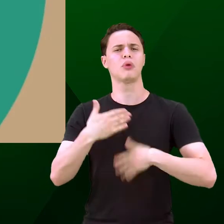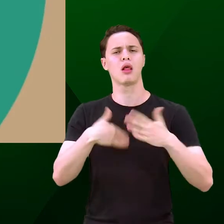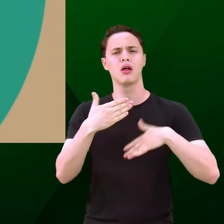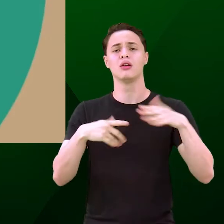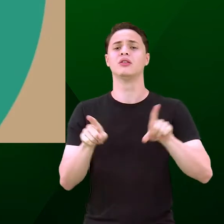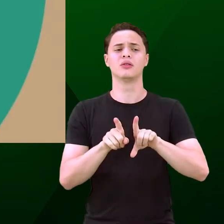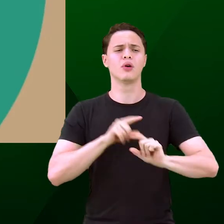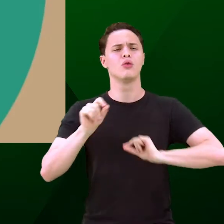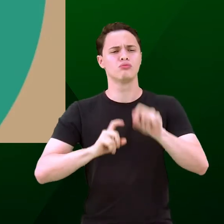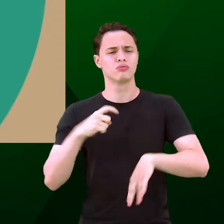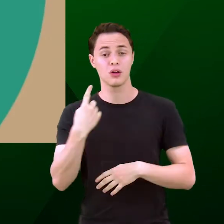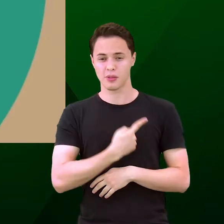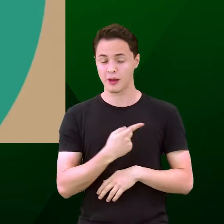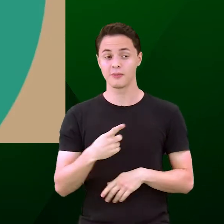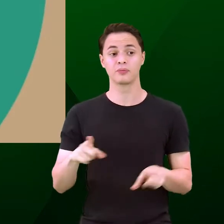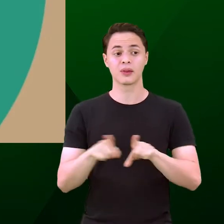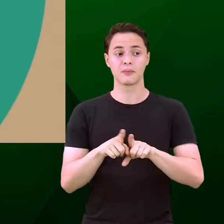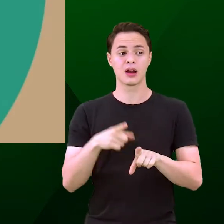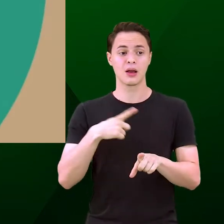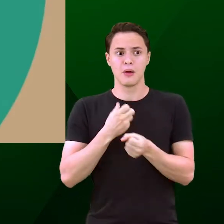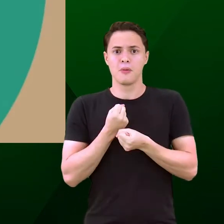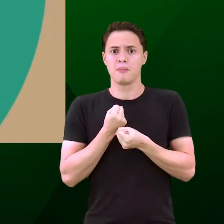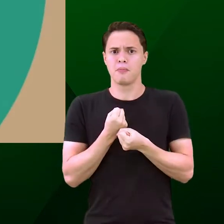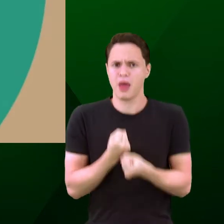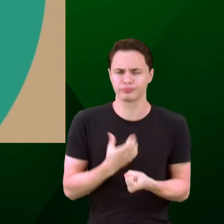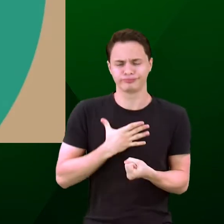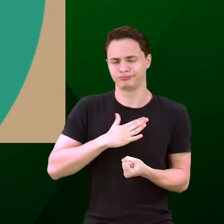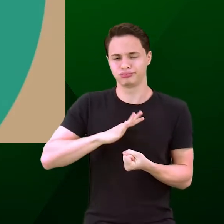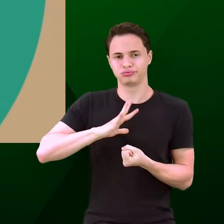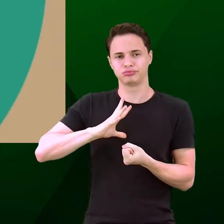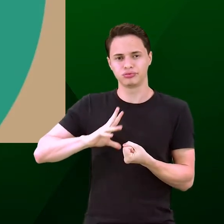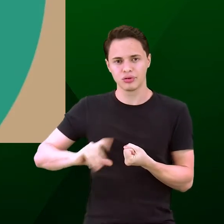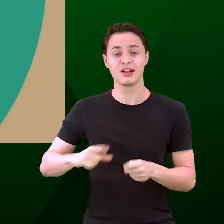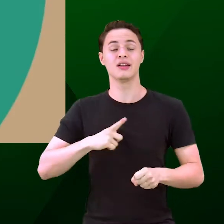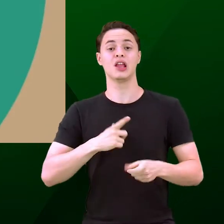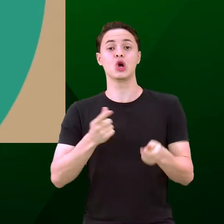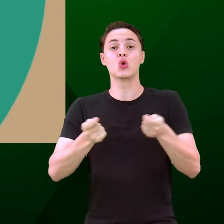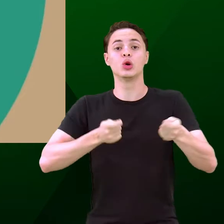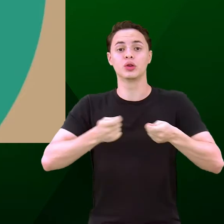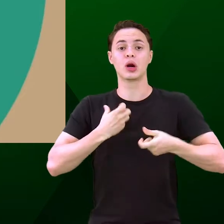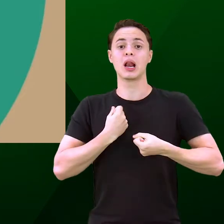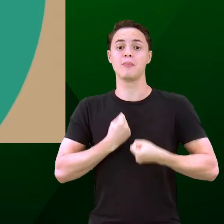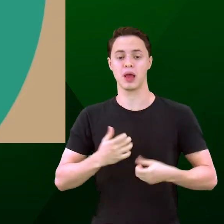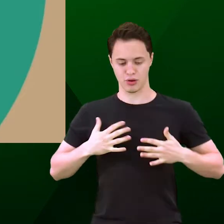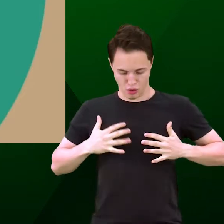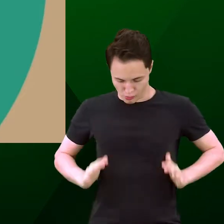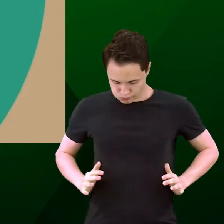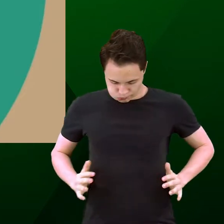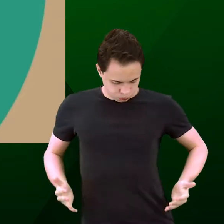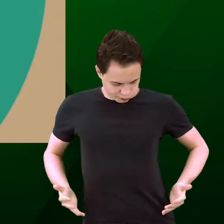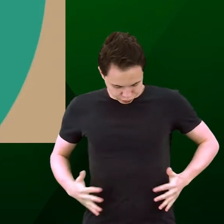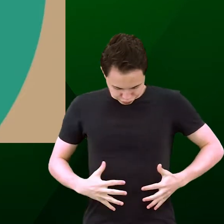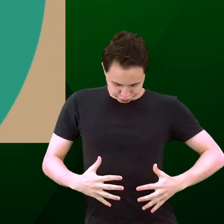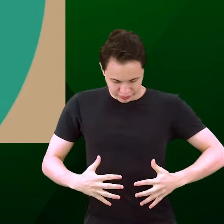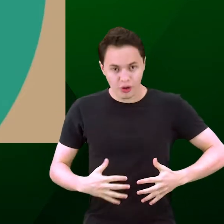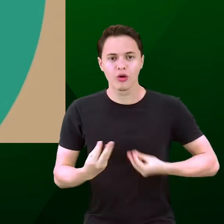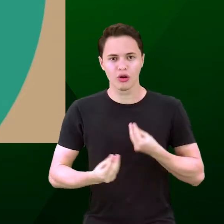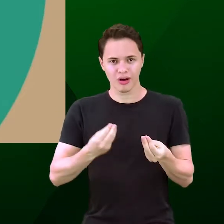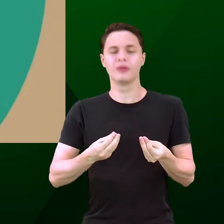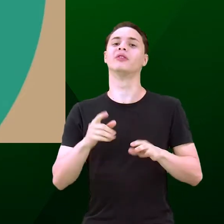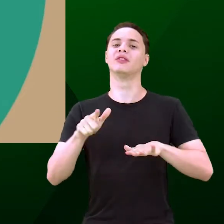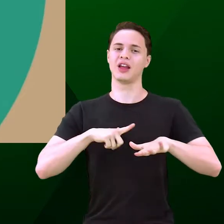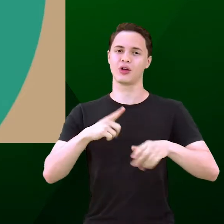e bom te rever aqui nesse nosso curso. Agradeço mesmo. Show de bola, mas